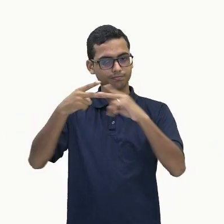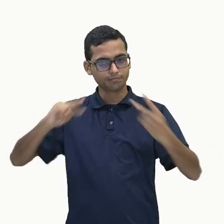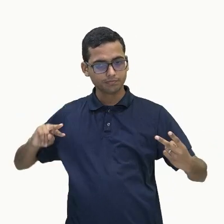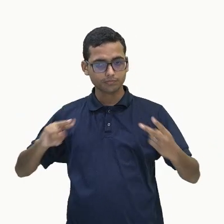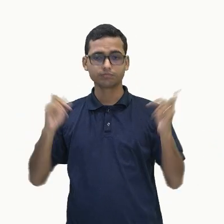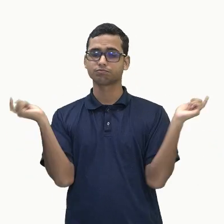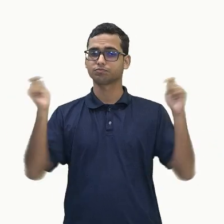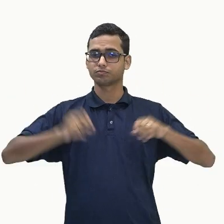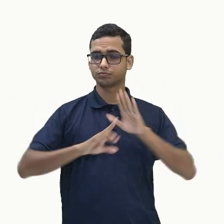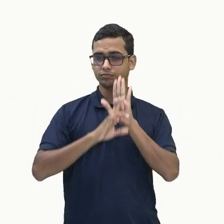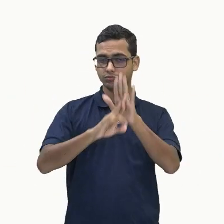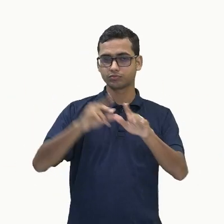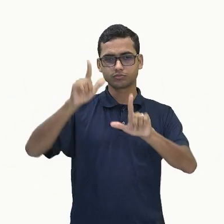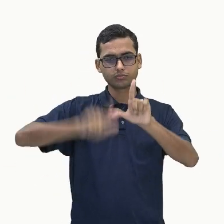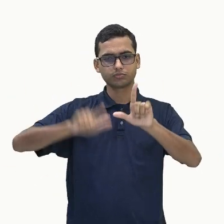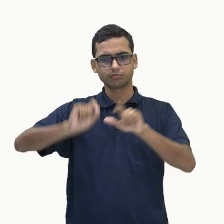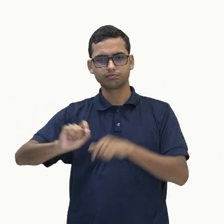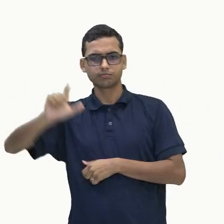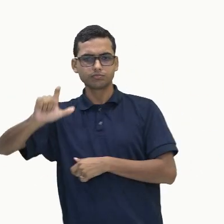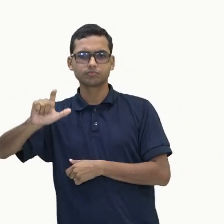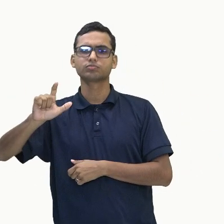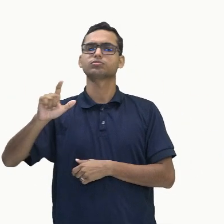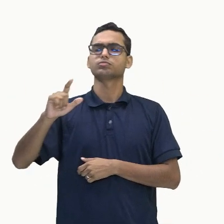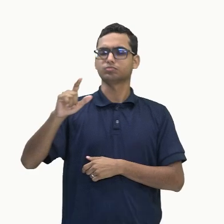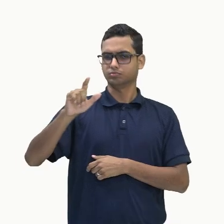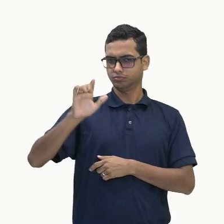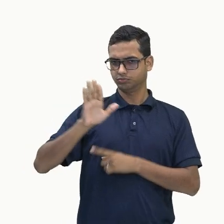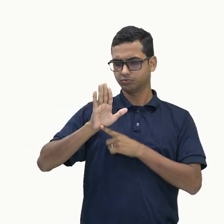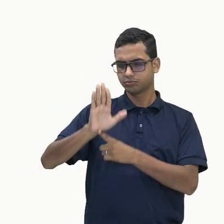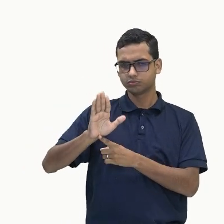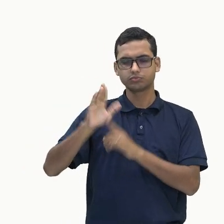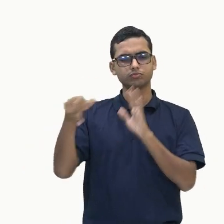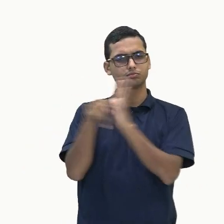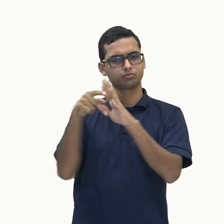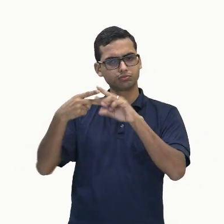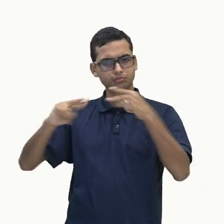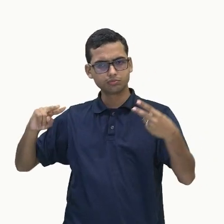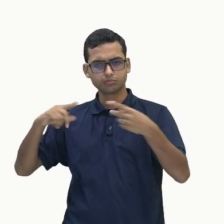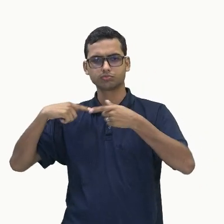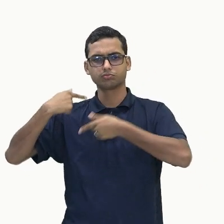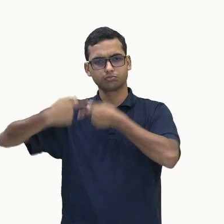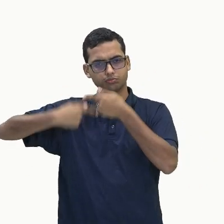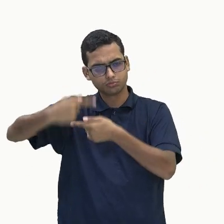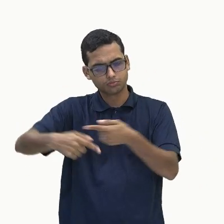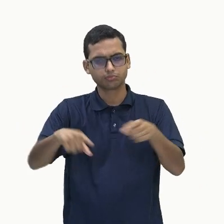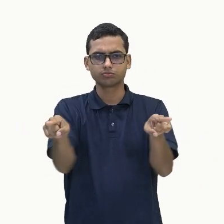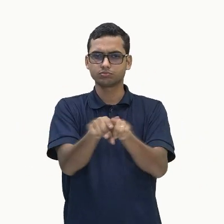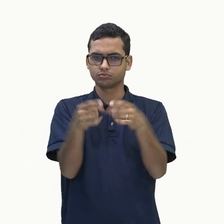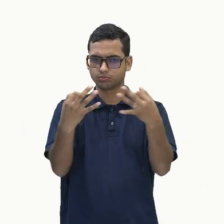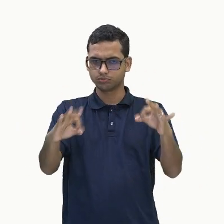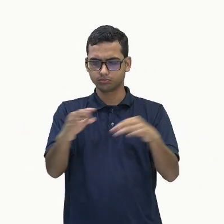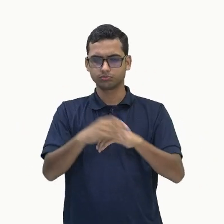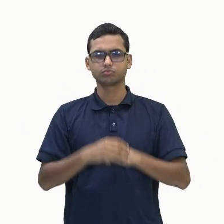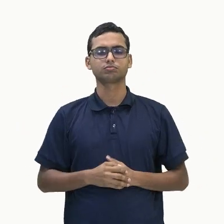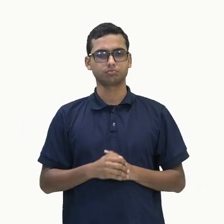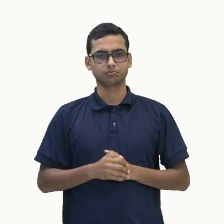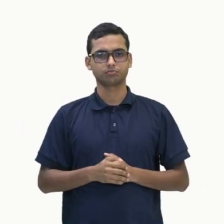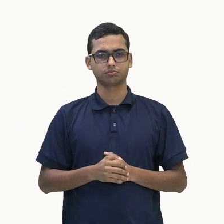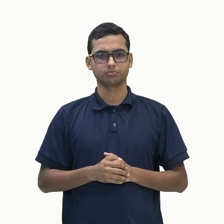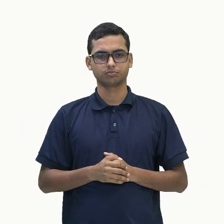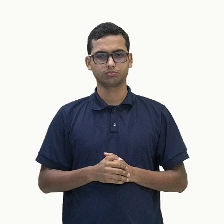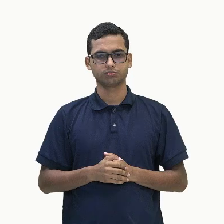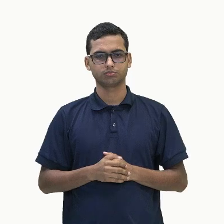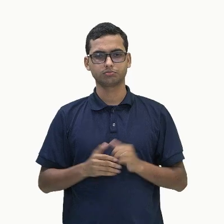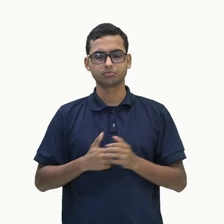elas podem ser letras maiúsculas, representando aí os genes dominantes, que são aqueles que se manifestam no fenótipo